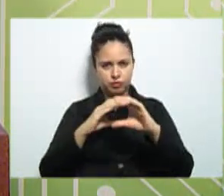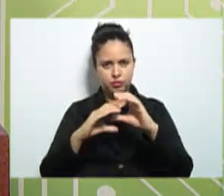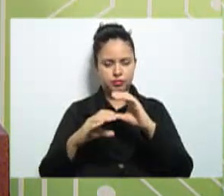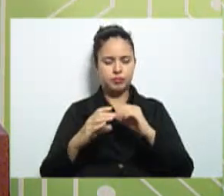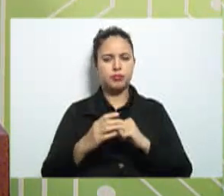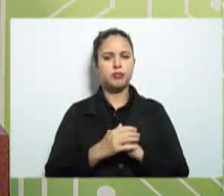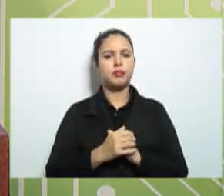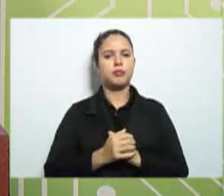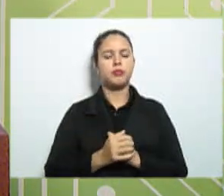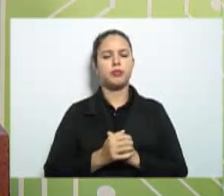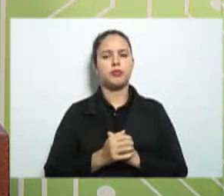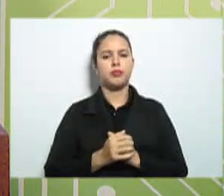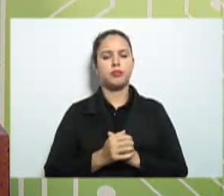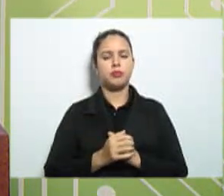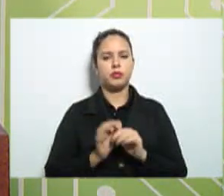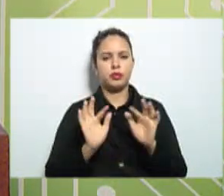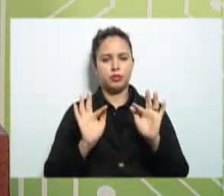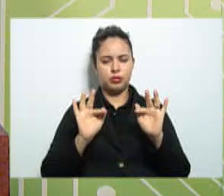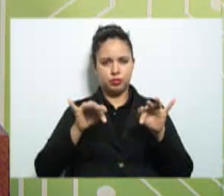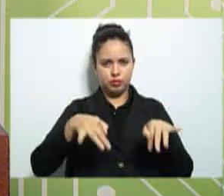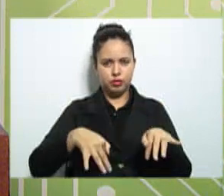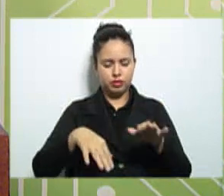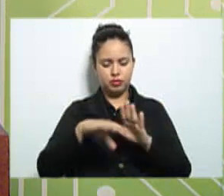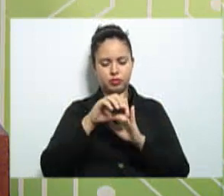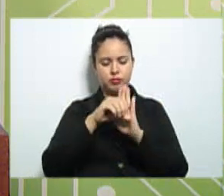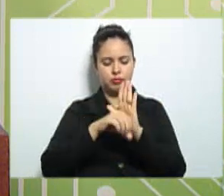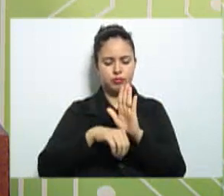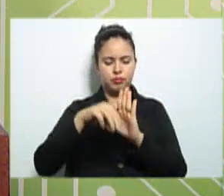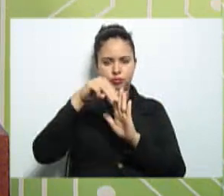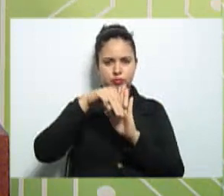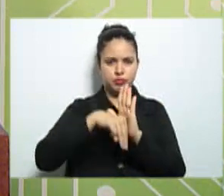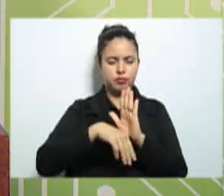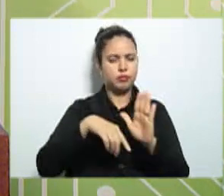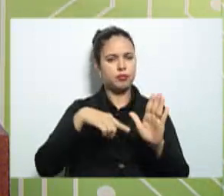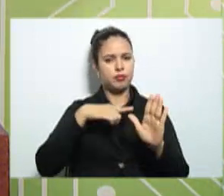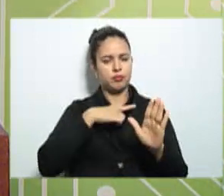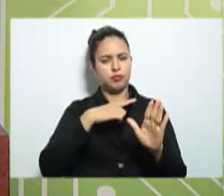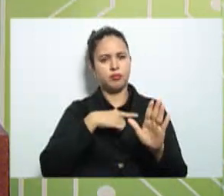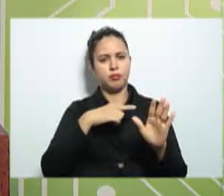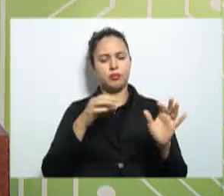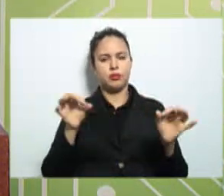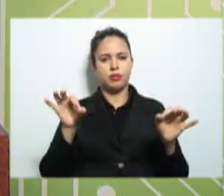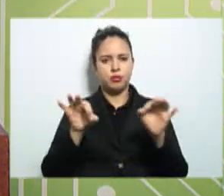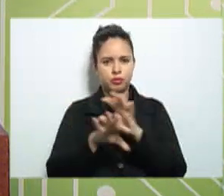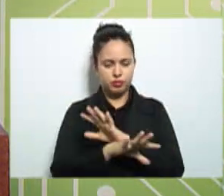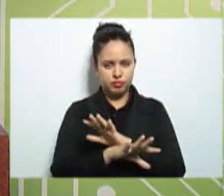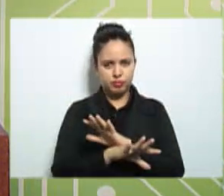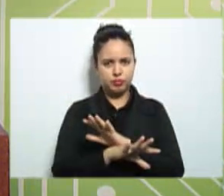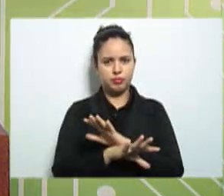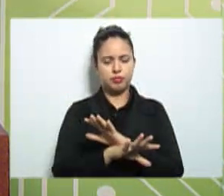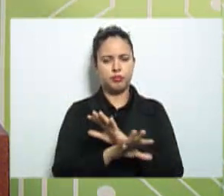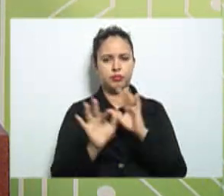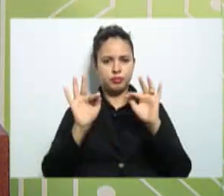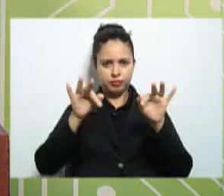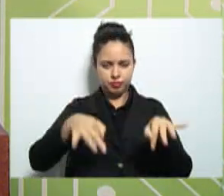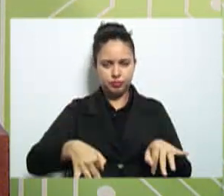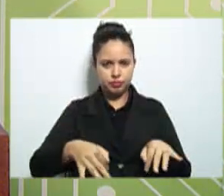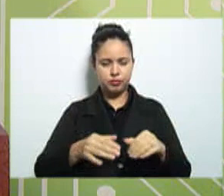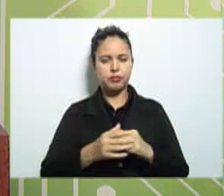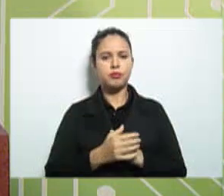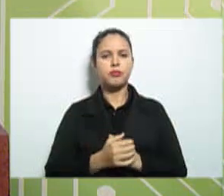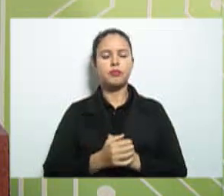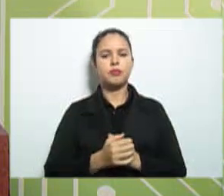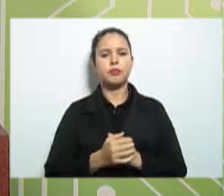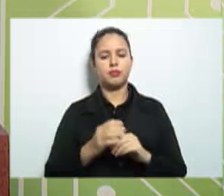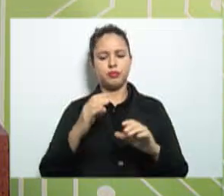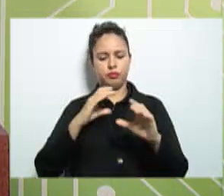os fechos, porque tanto o ofício quanto o memorando, eles precisam de fechos, que são aquelas partes que vão finalizar a